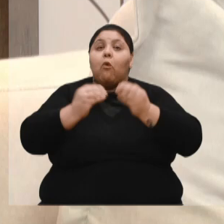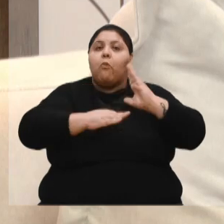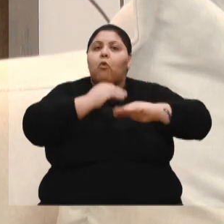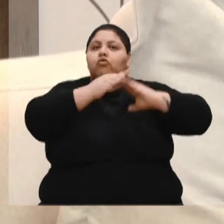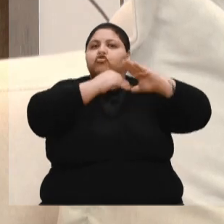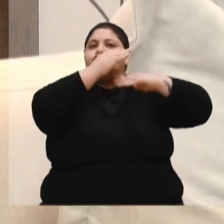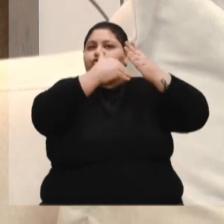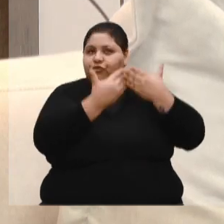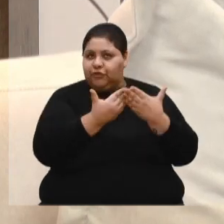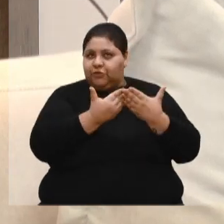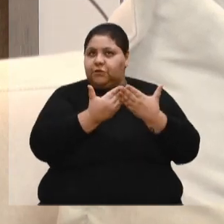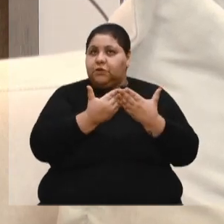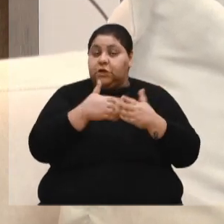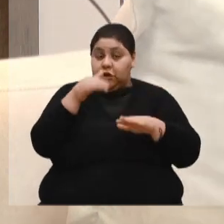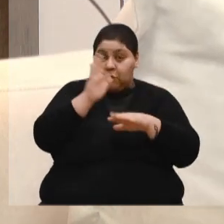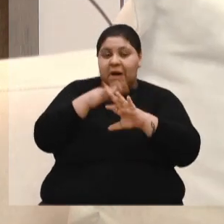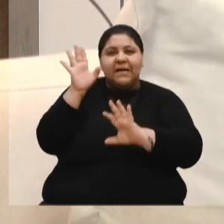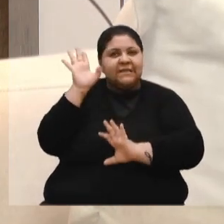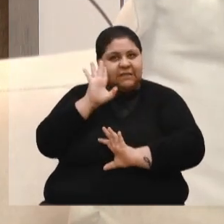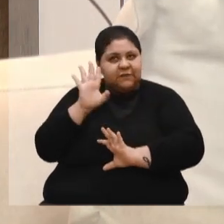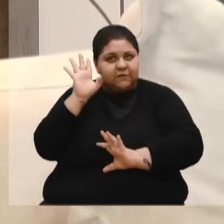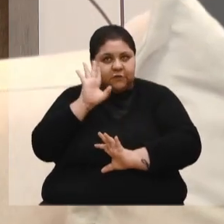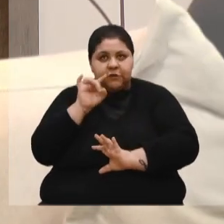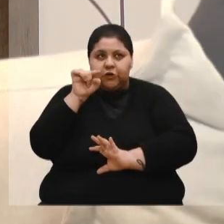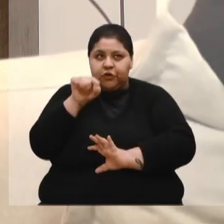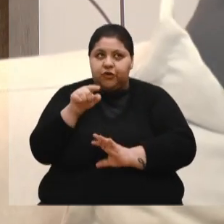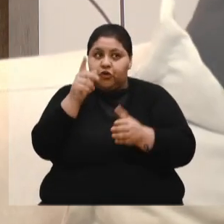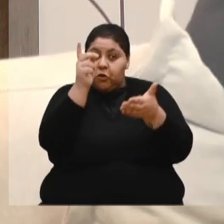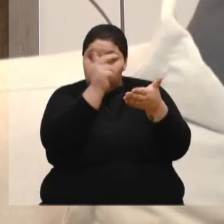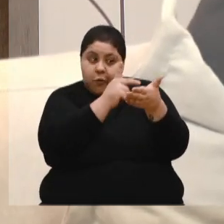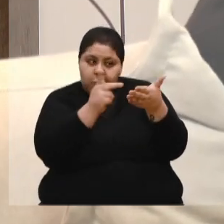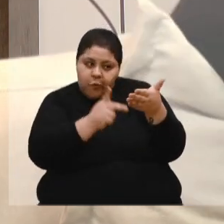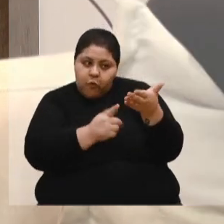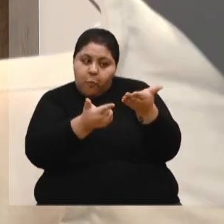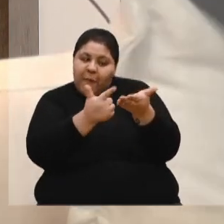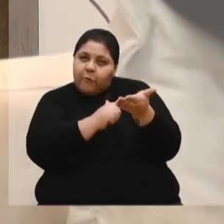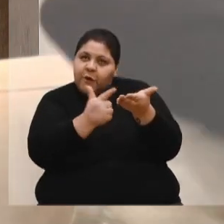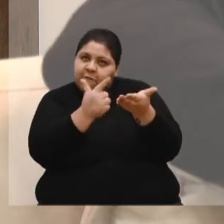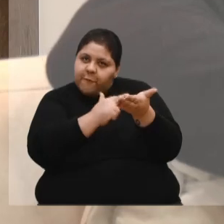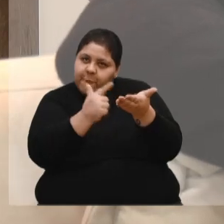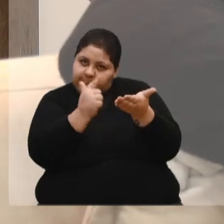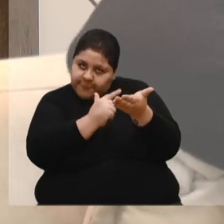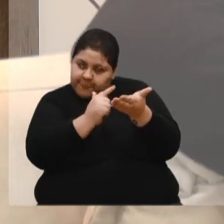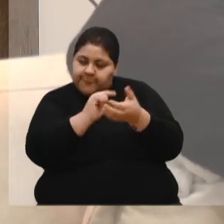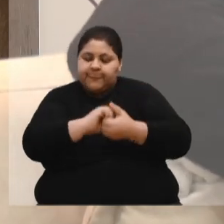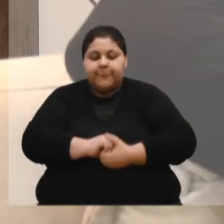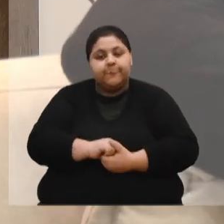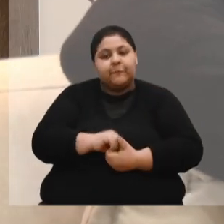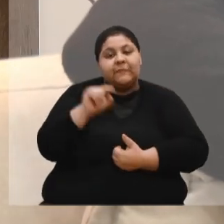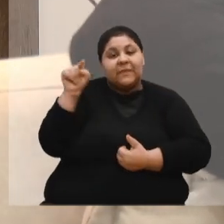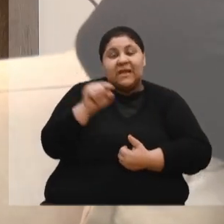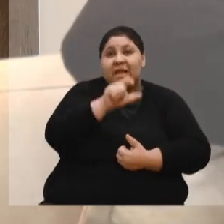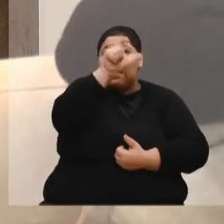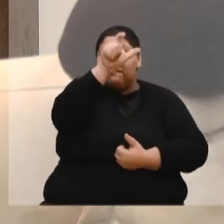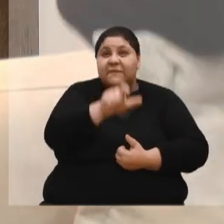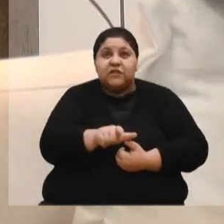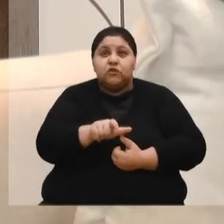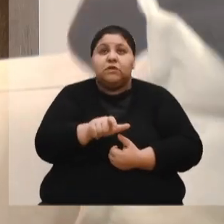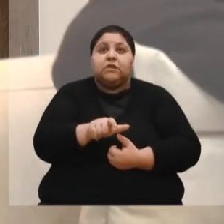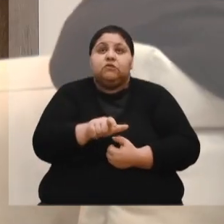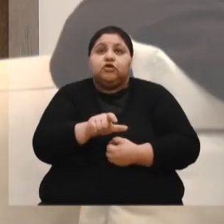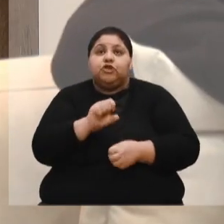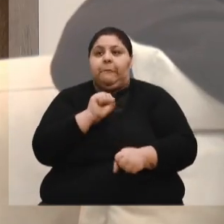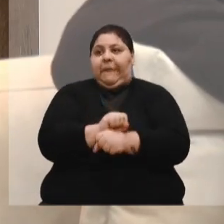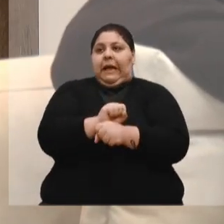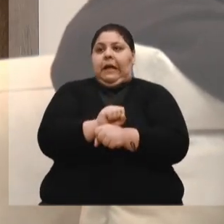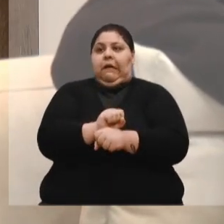construir isso. E o lado mais bacana, quando você vai ilustrar um livro, é a pessoa não te